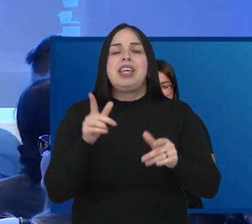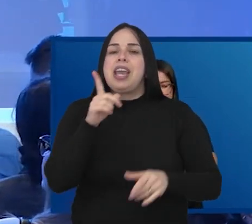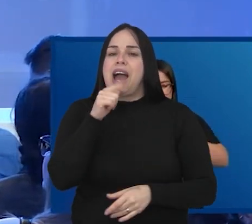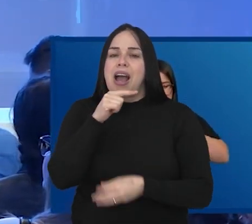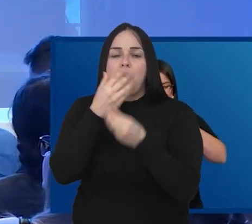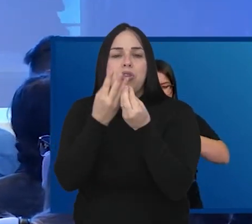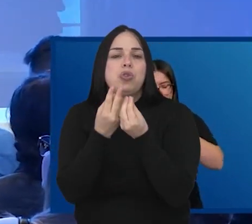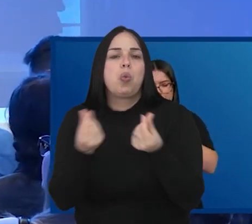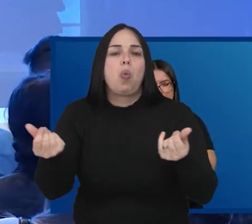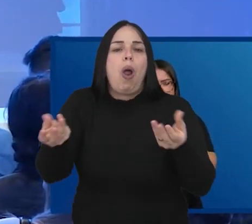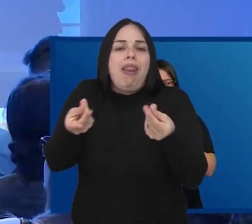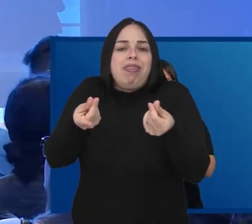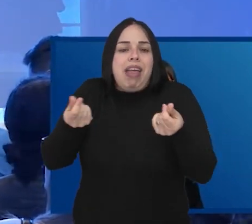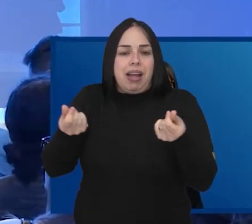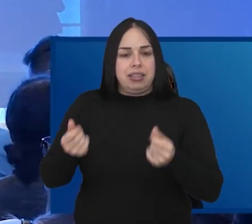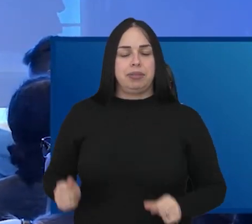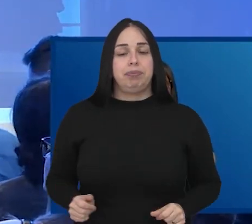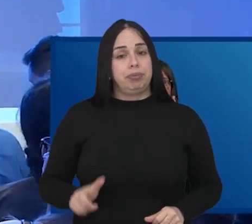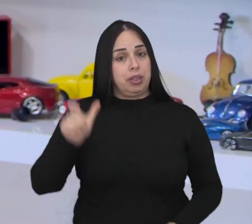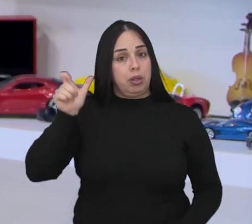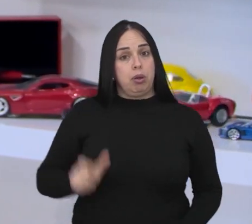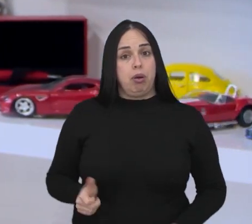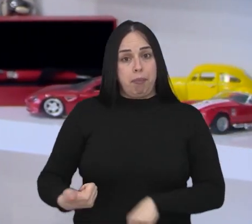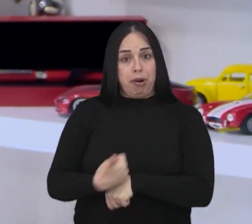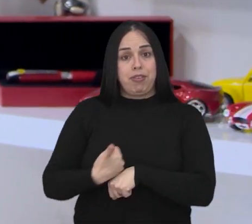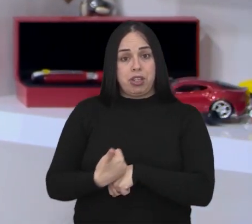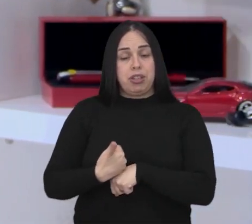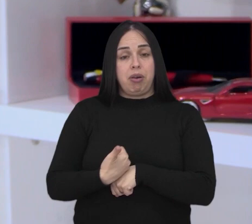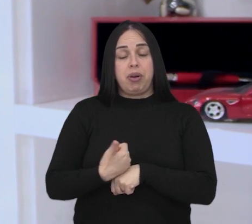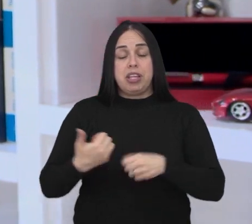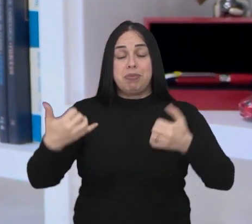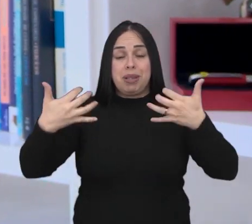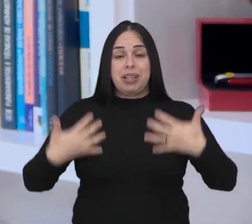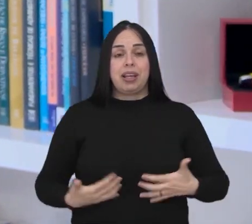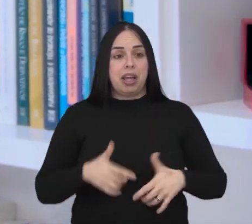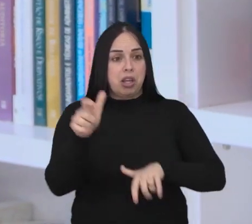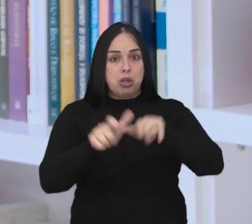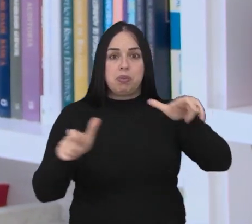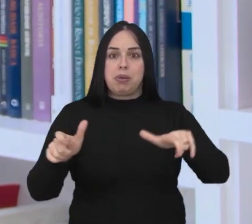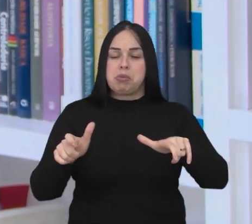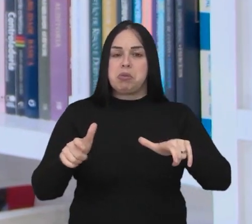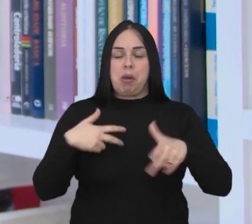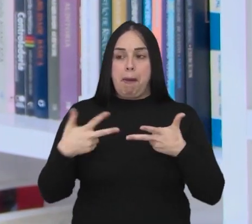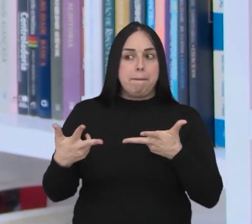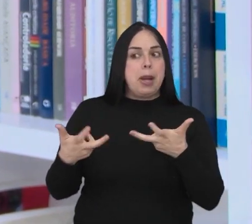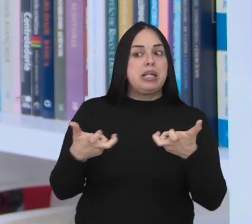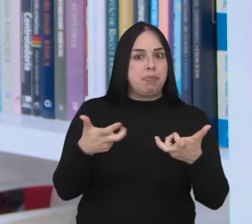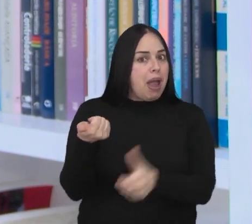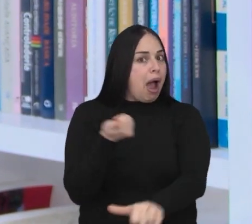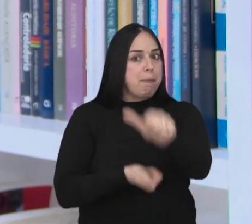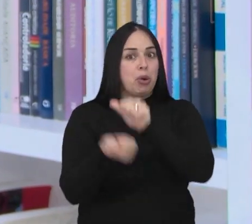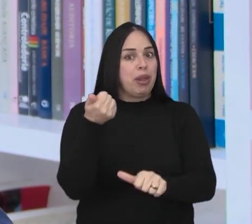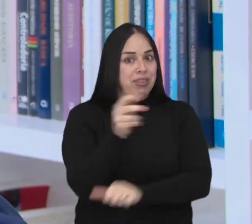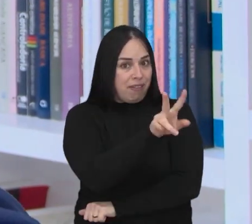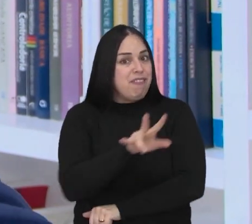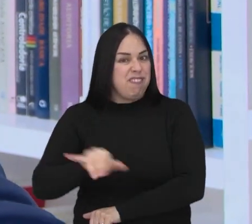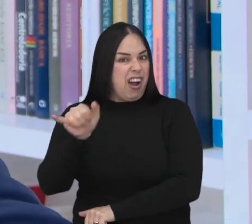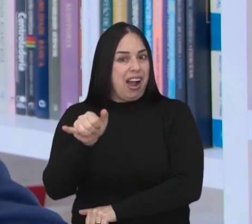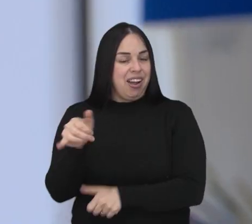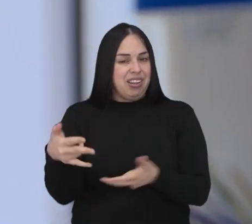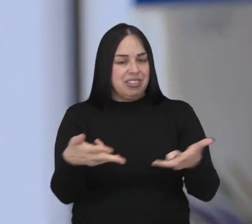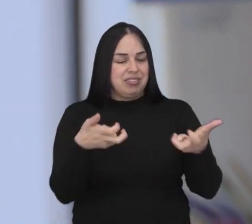com a qualidade que a população de São Paulo merece. De acordo com o economista, a expectativa é que a população sinta as